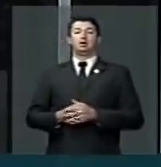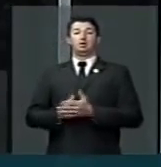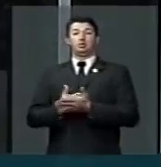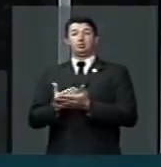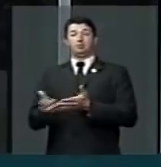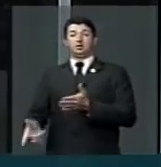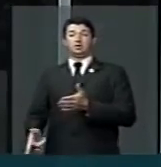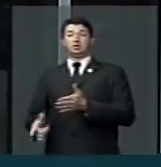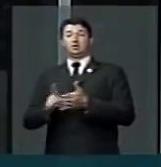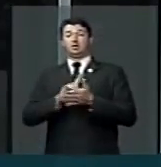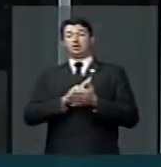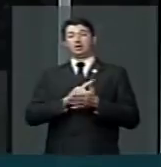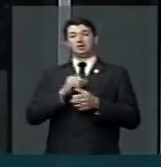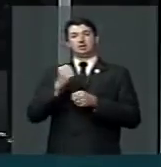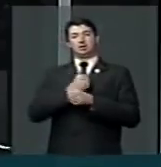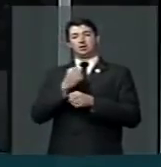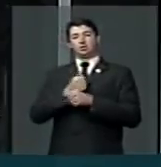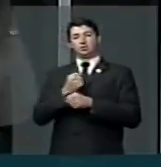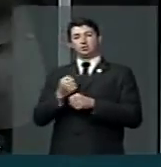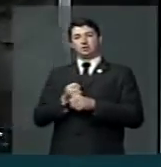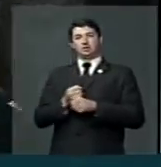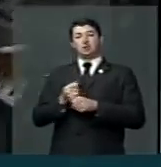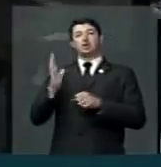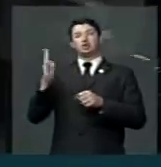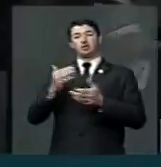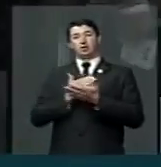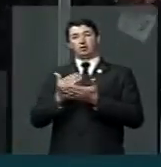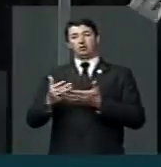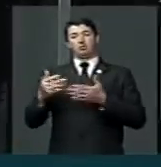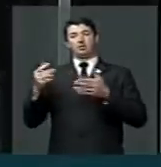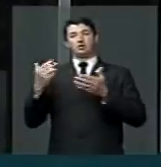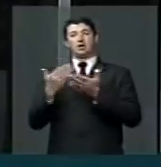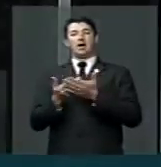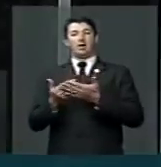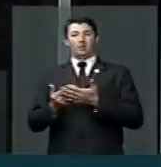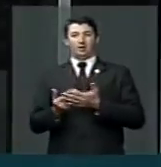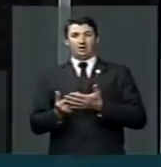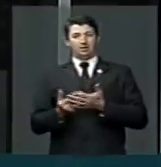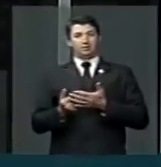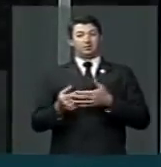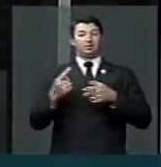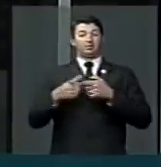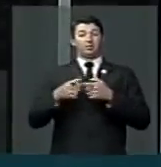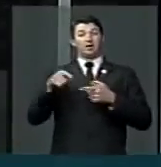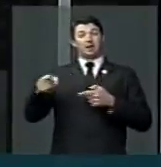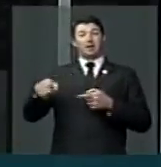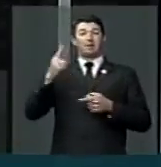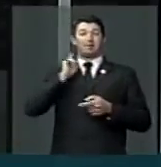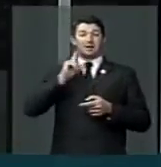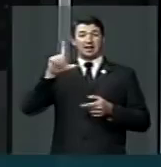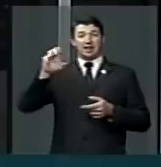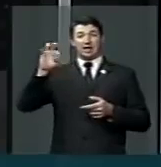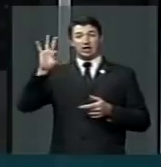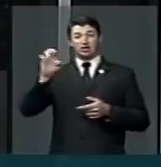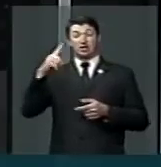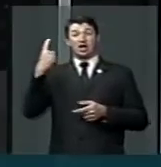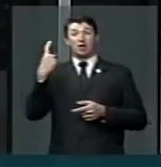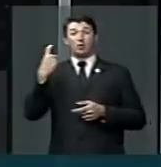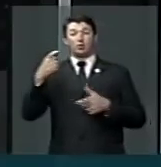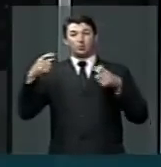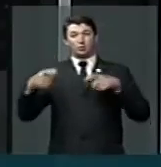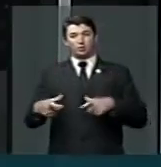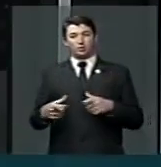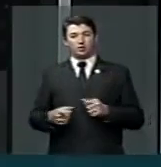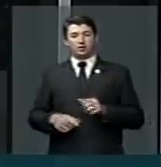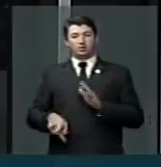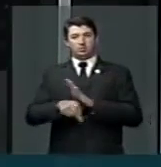da construção do campus, porque era grande a demanda, senhor presidente, já que o leste de Minas era a única região